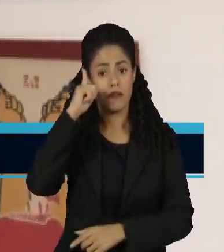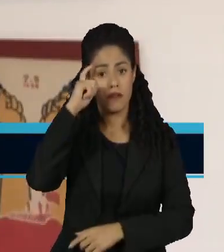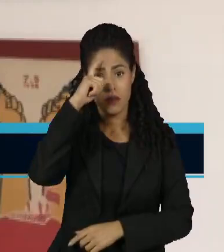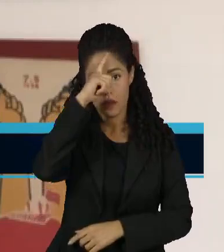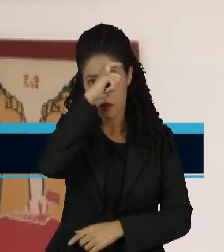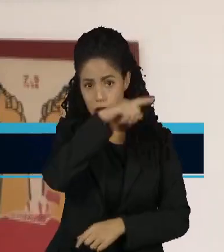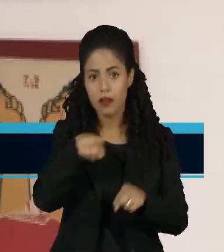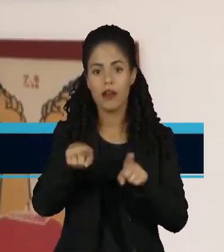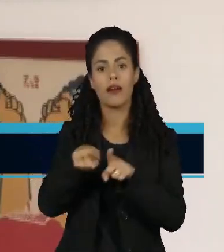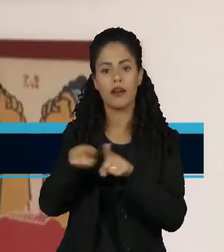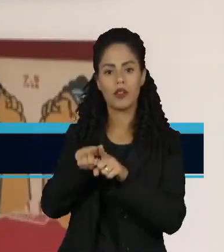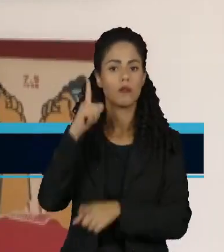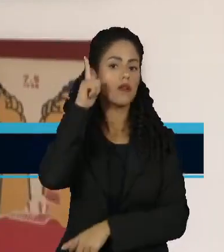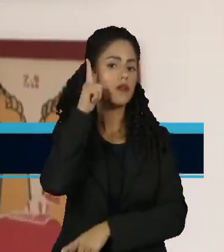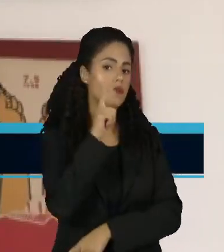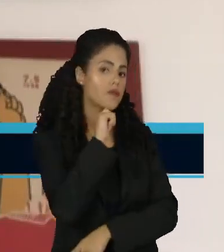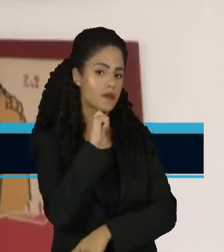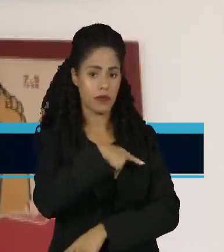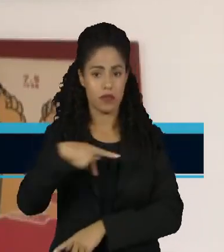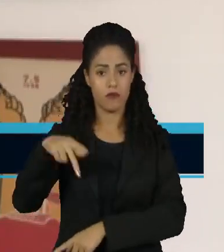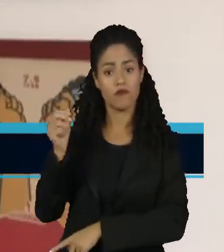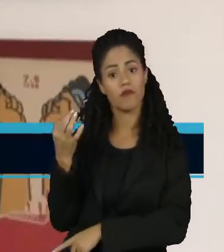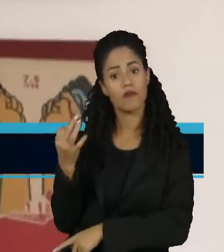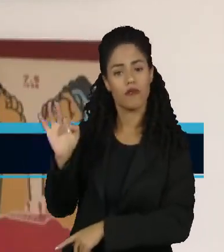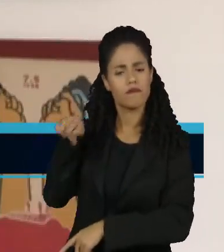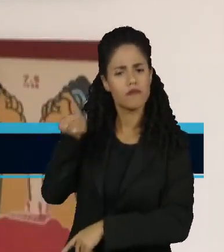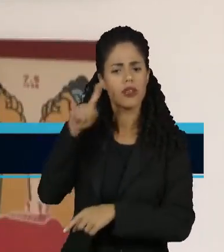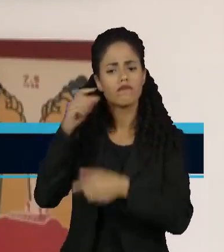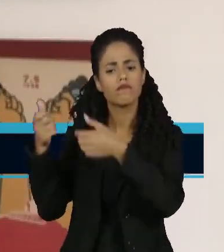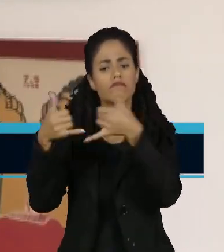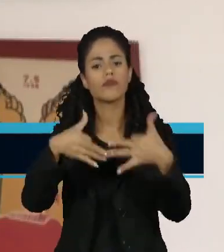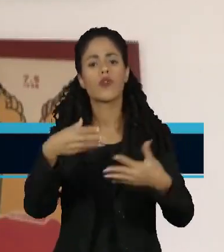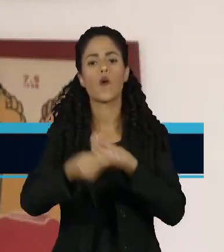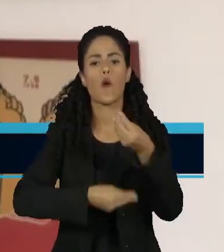da França, Emmanuel Macron, deixou claro que era